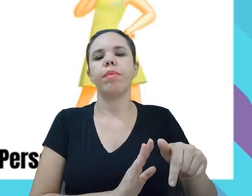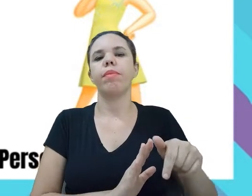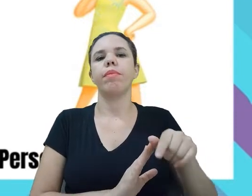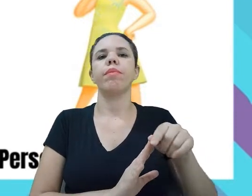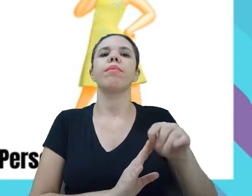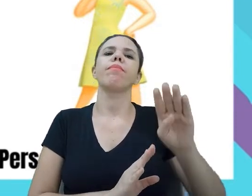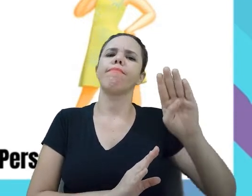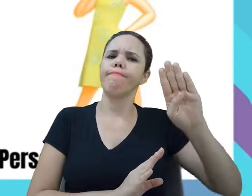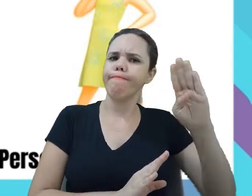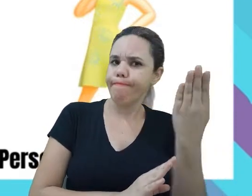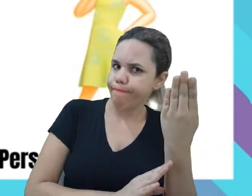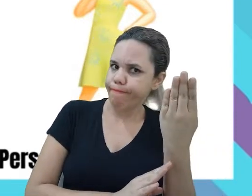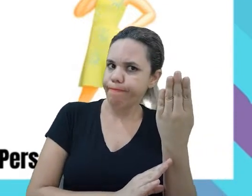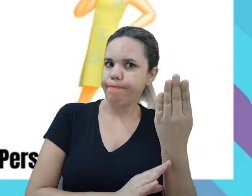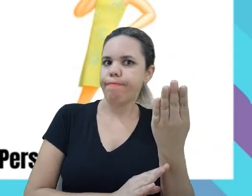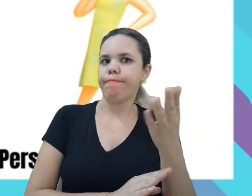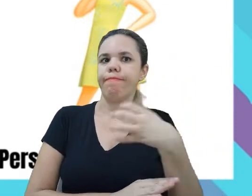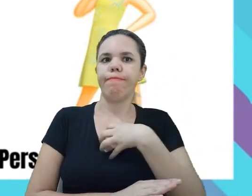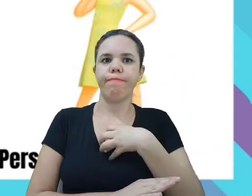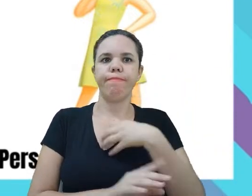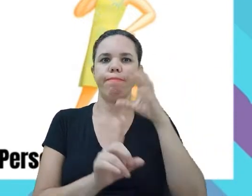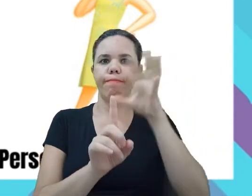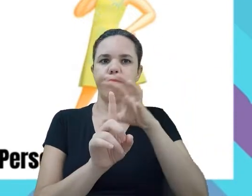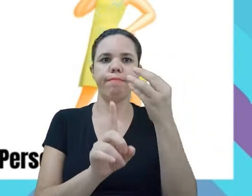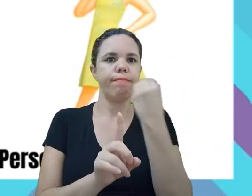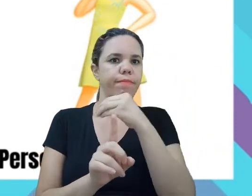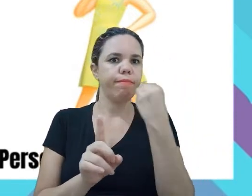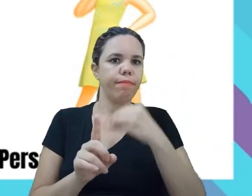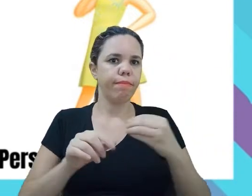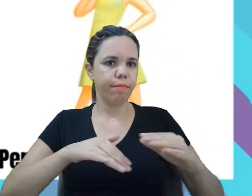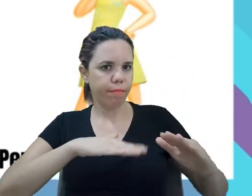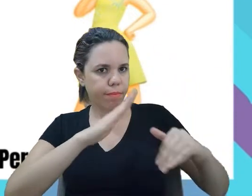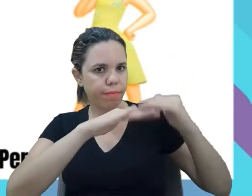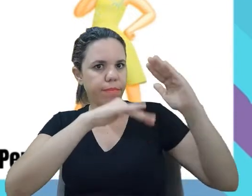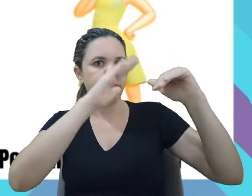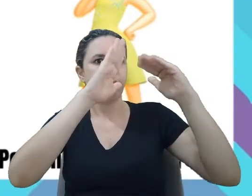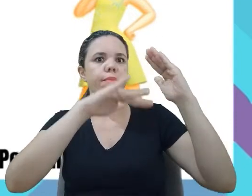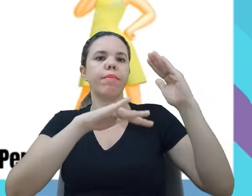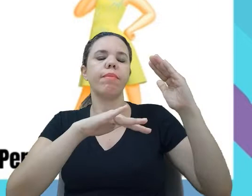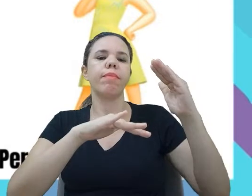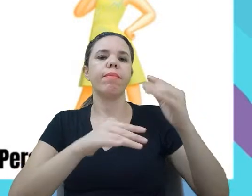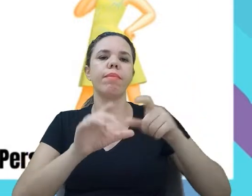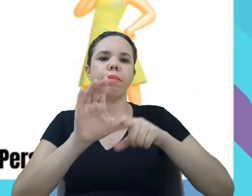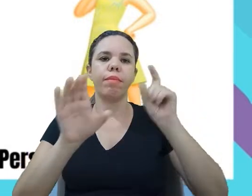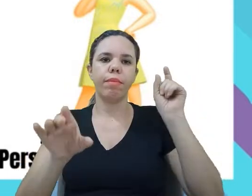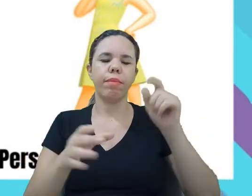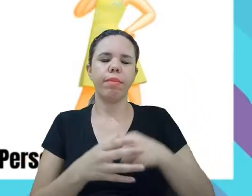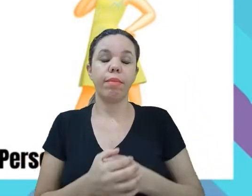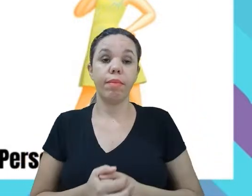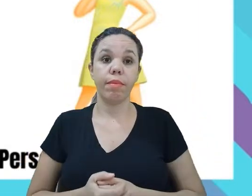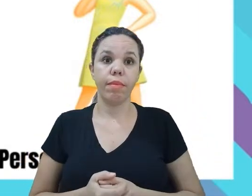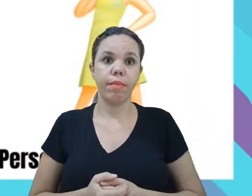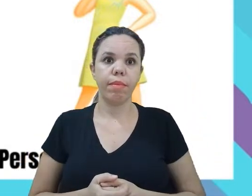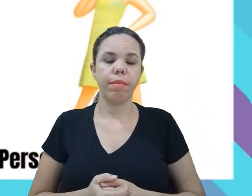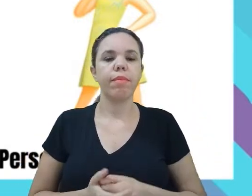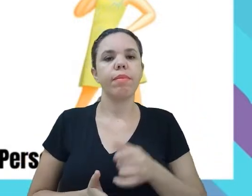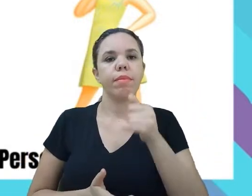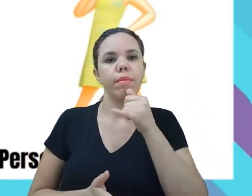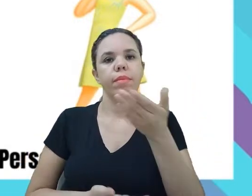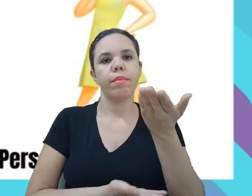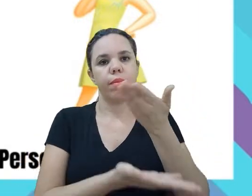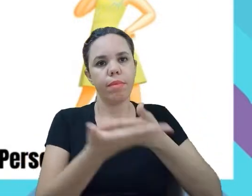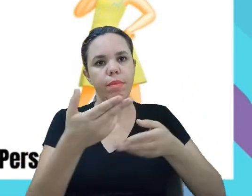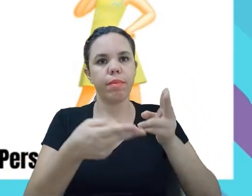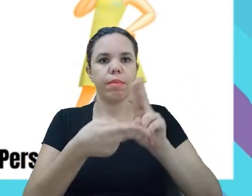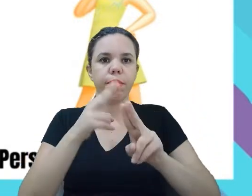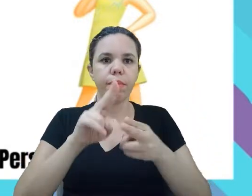com seus genitores, em especial o genitor do sexo oposto, segundo Lowen. Caracteriza-se pela necessidade de